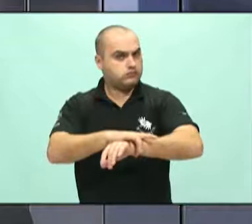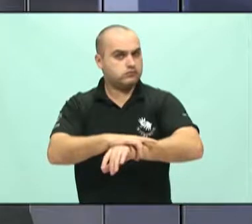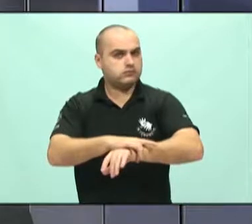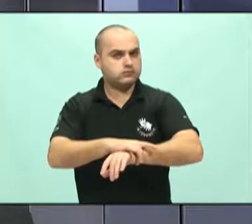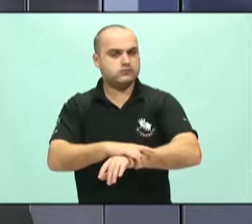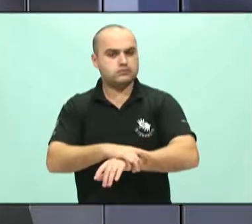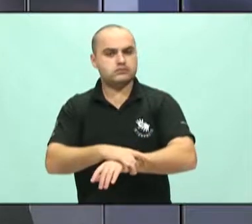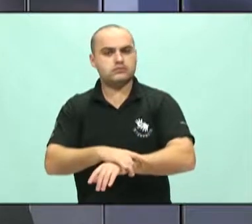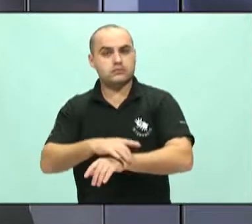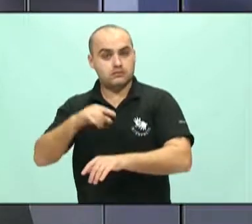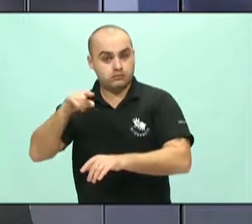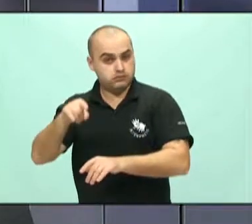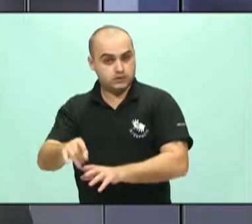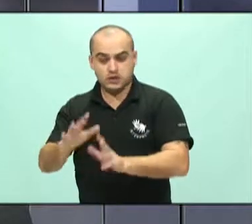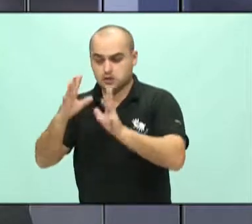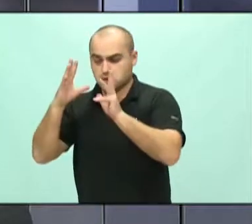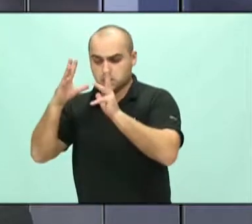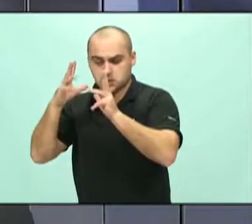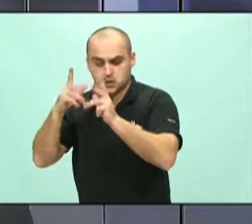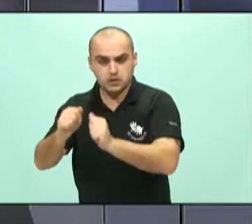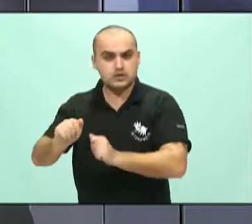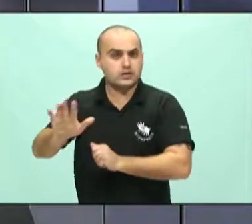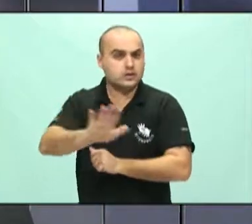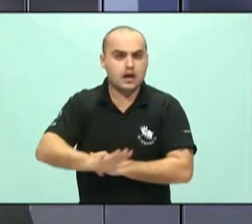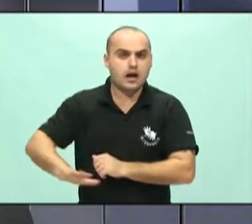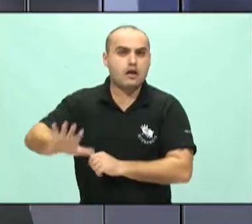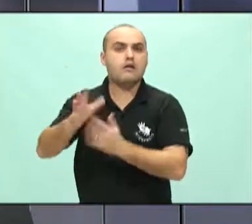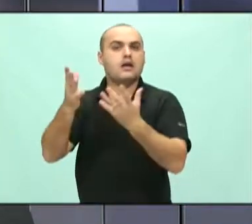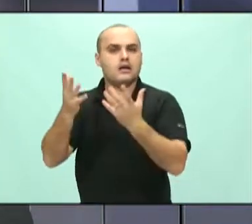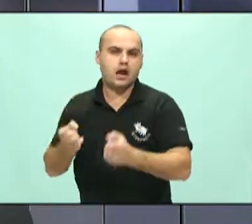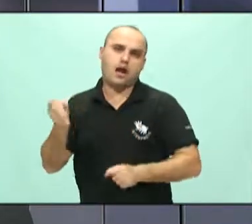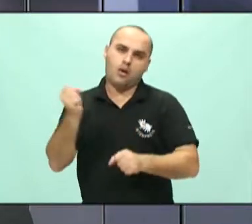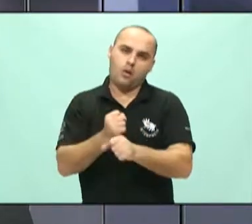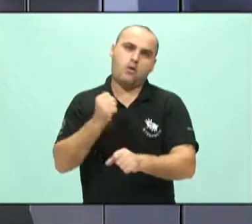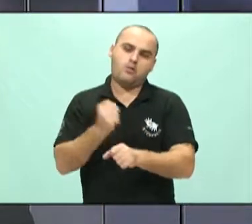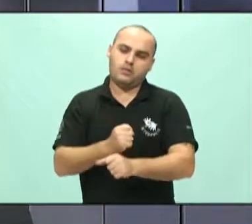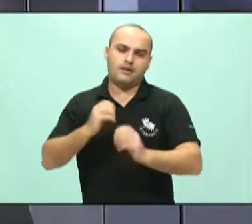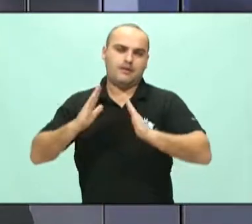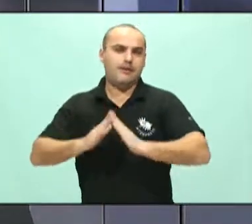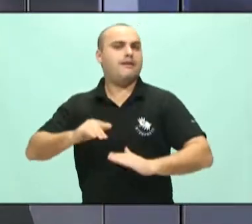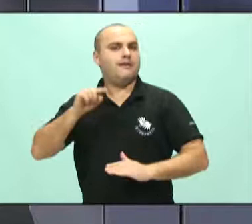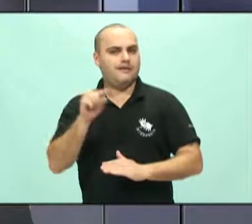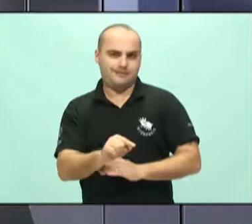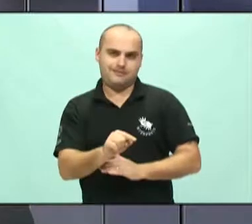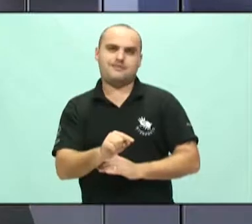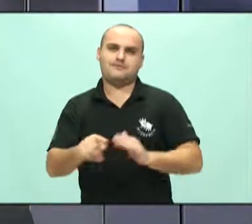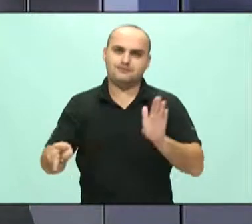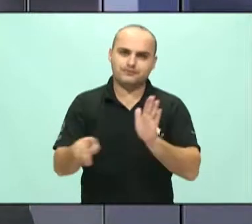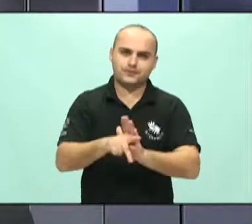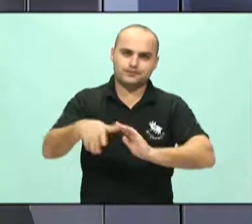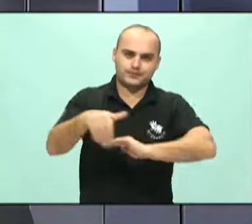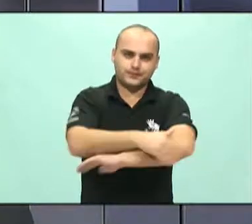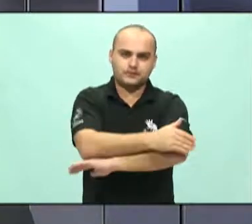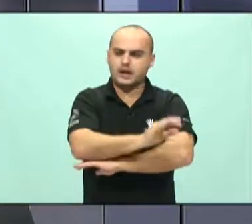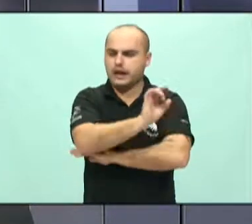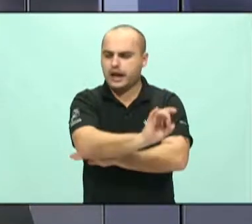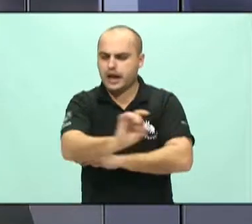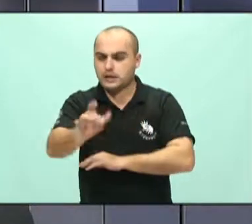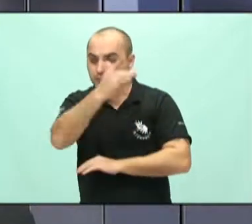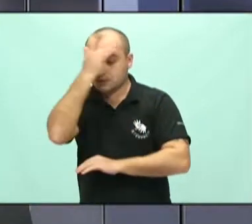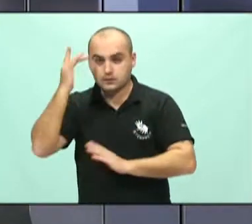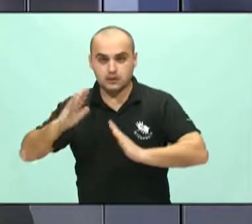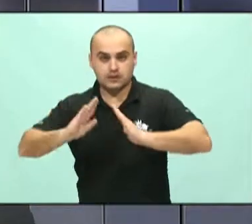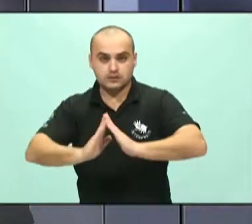totalidade das pessoas que lá residem querem essa obra. Porque cada um de nós que moramos lá, no bairro Fazenda,